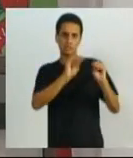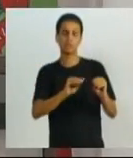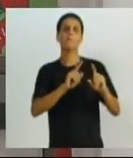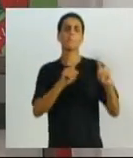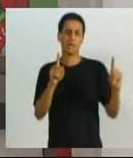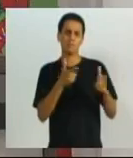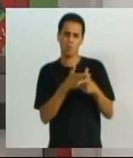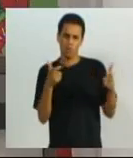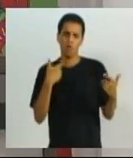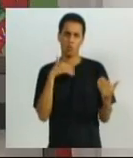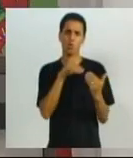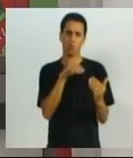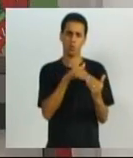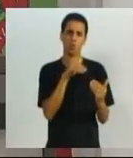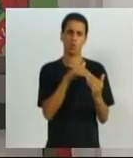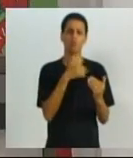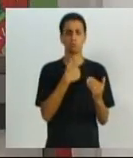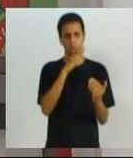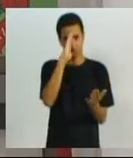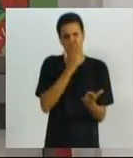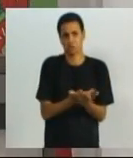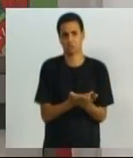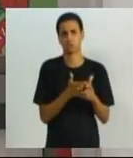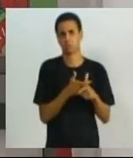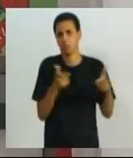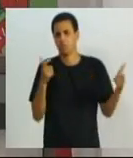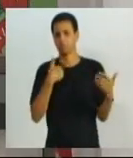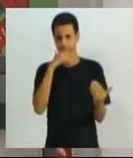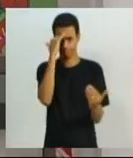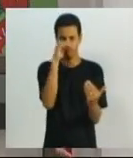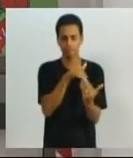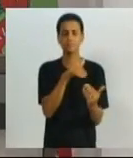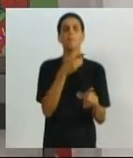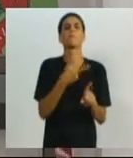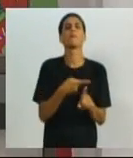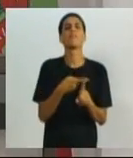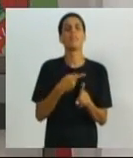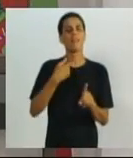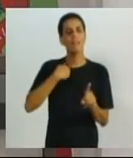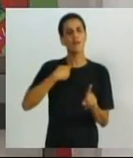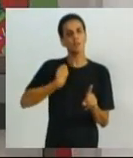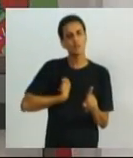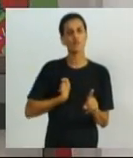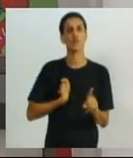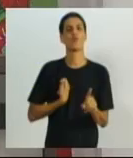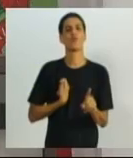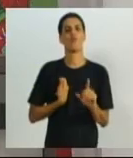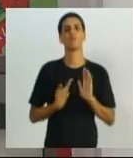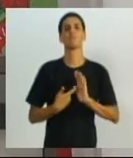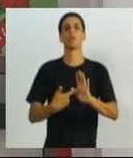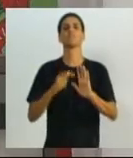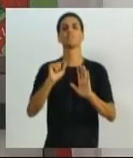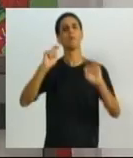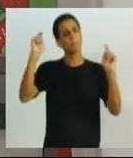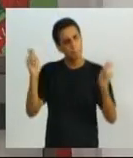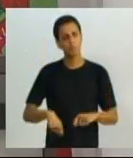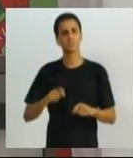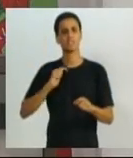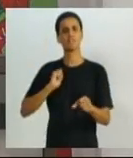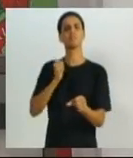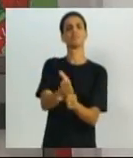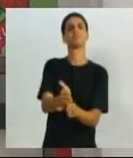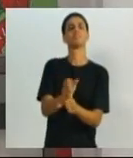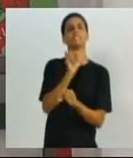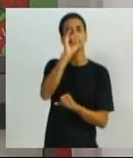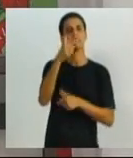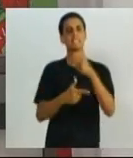com a maioria delas. Posso dizer que tenho concordância com a maioria das propostas, porque sou, talvez, prova viva de que é possível chegar nessa casa aqui com um